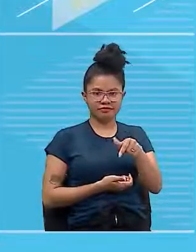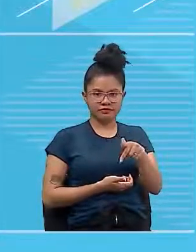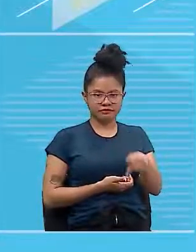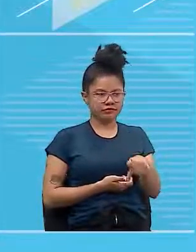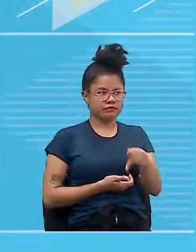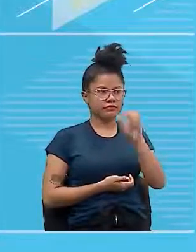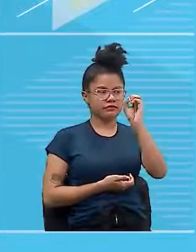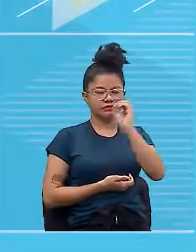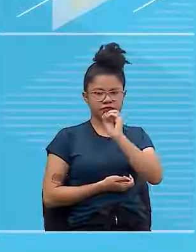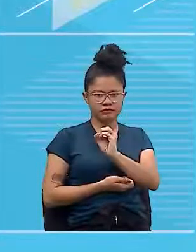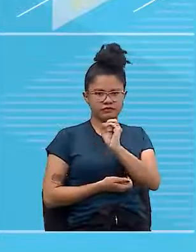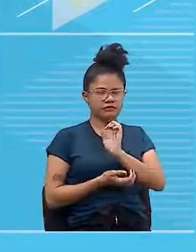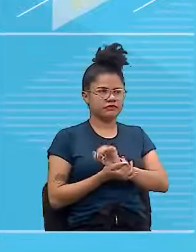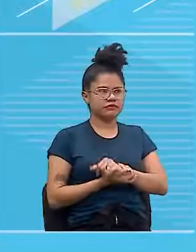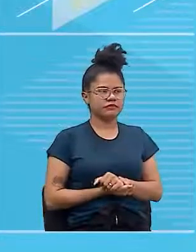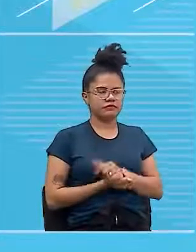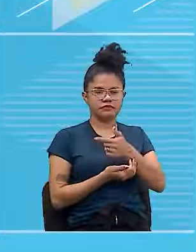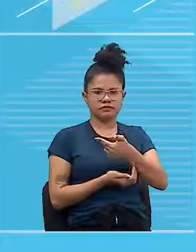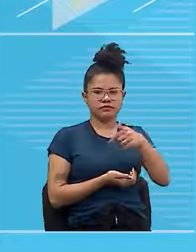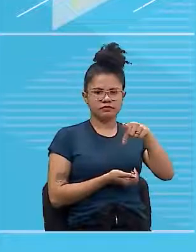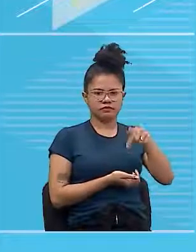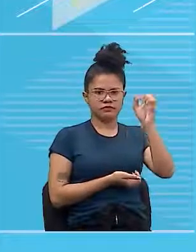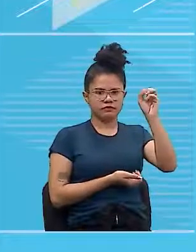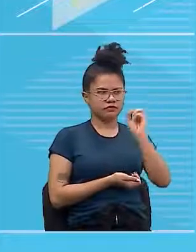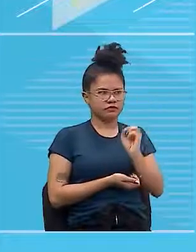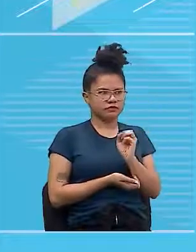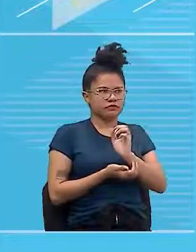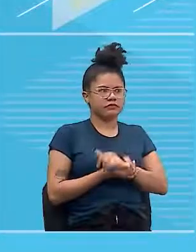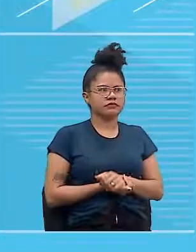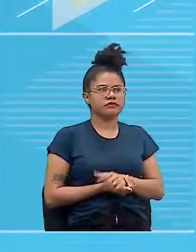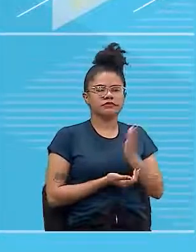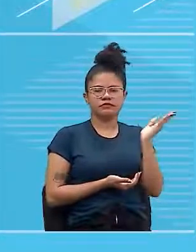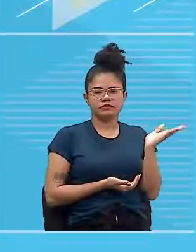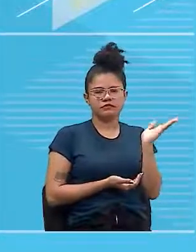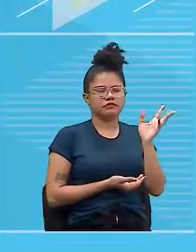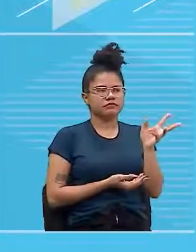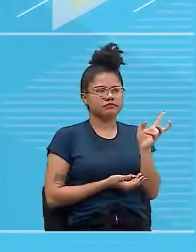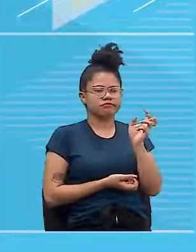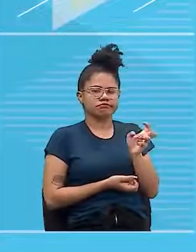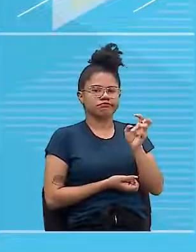lipídios então você vem aqui 50 gramas